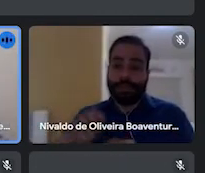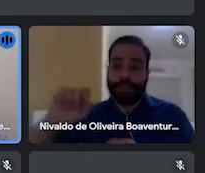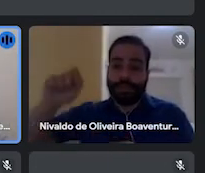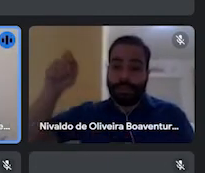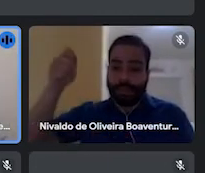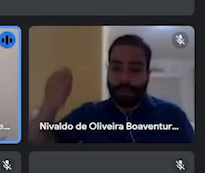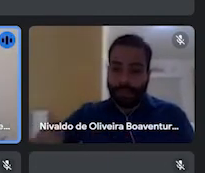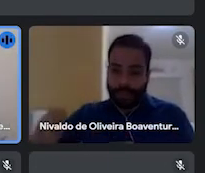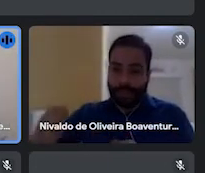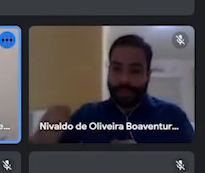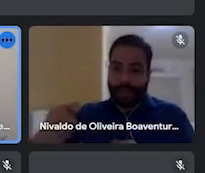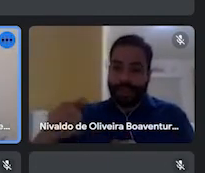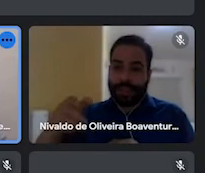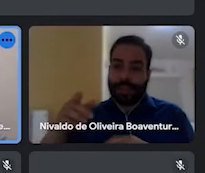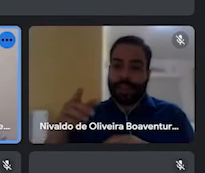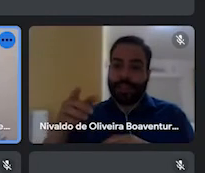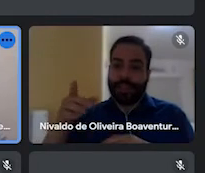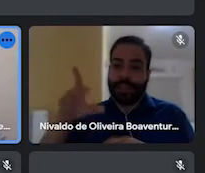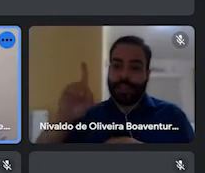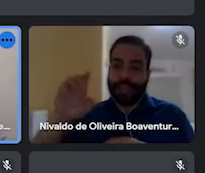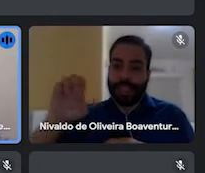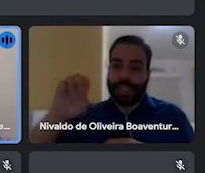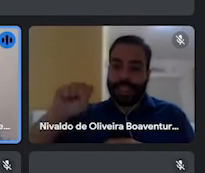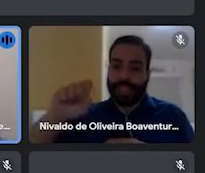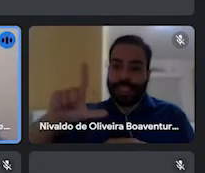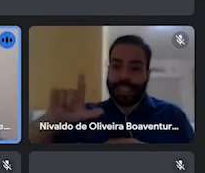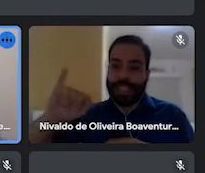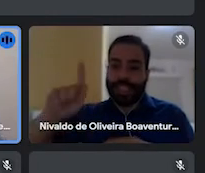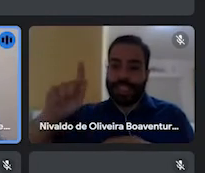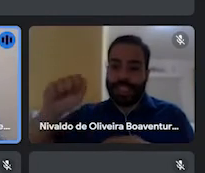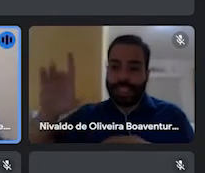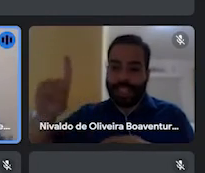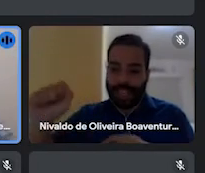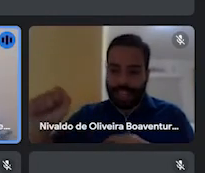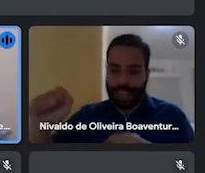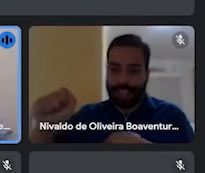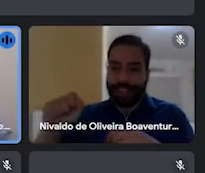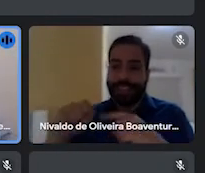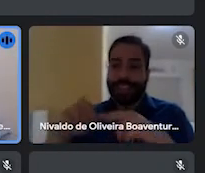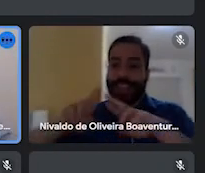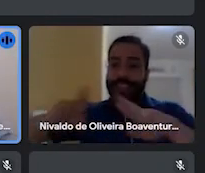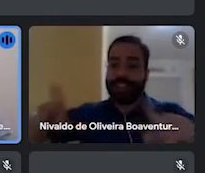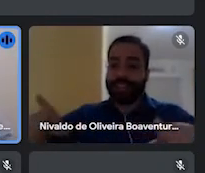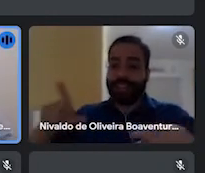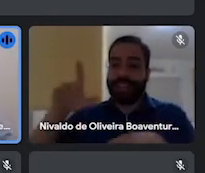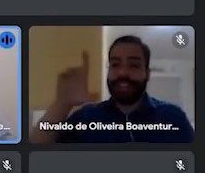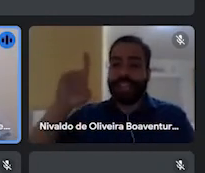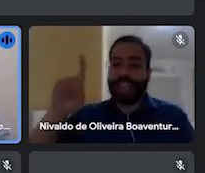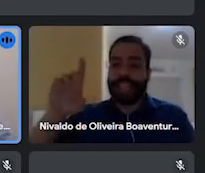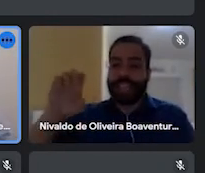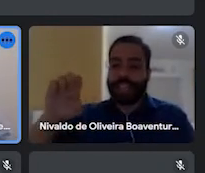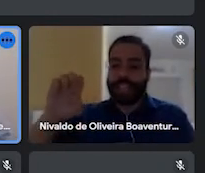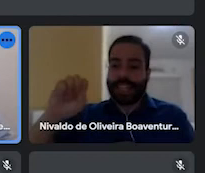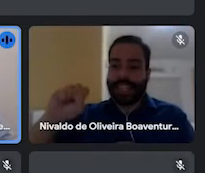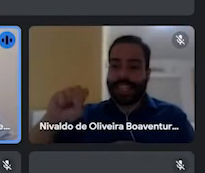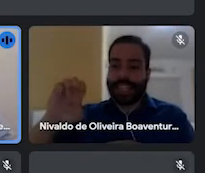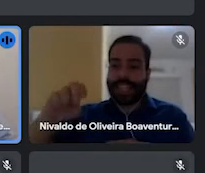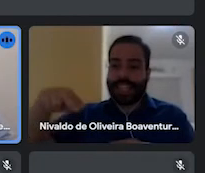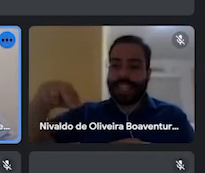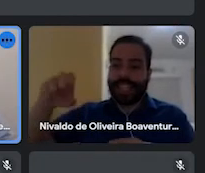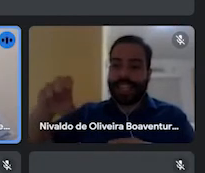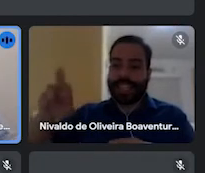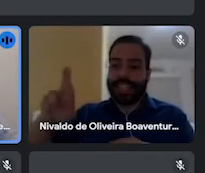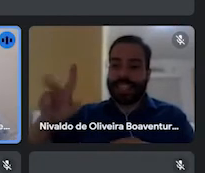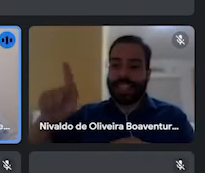e desenergizada? A rede desligada, eu cheguei lá, desliguei a rede, ela